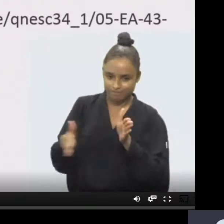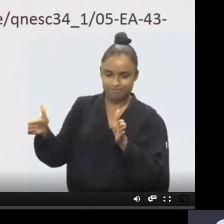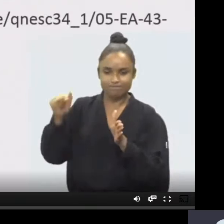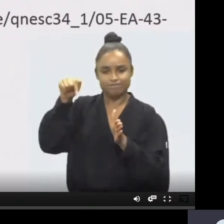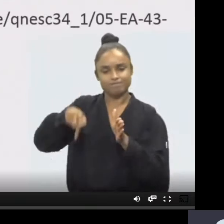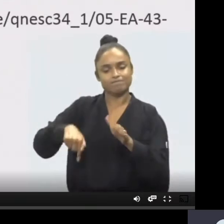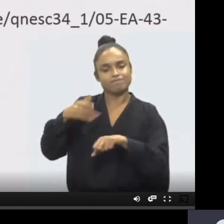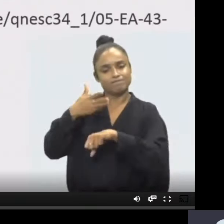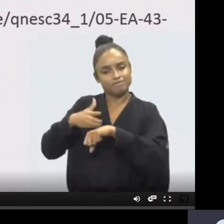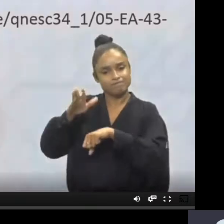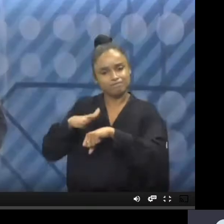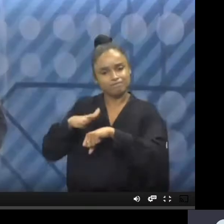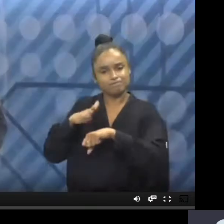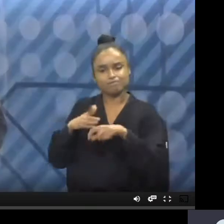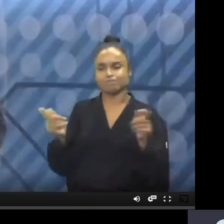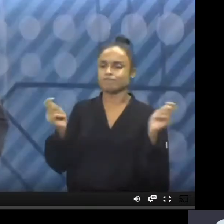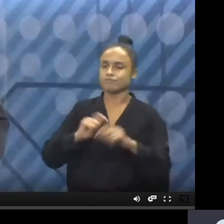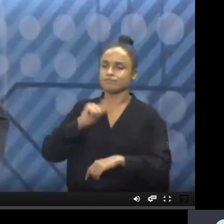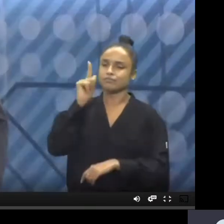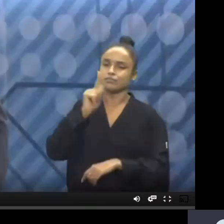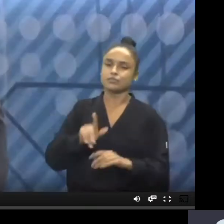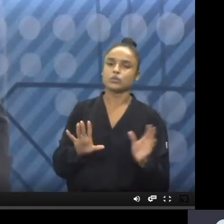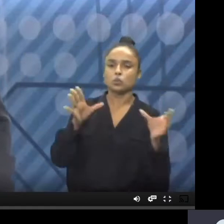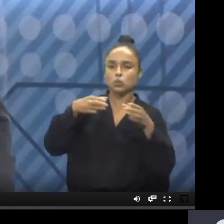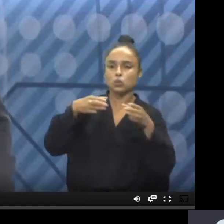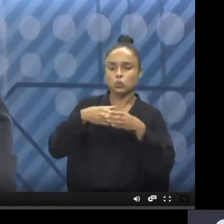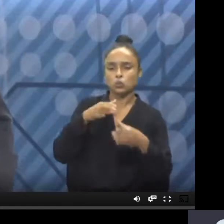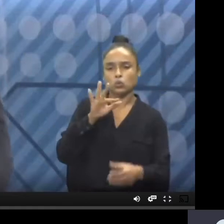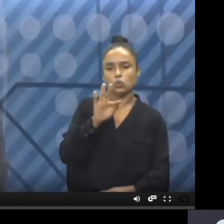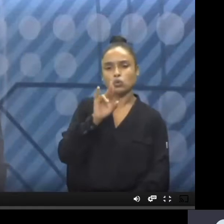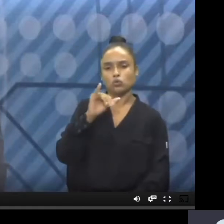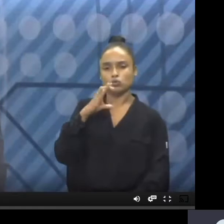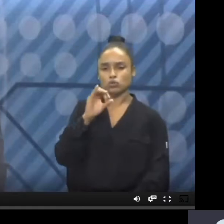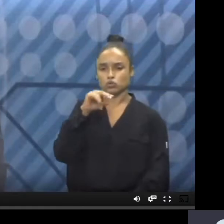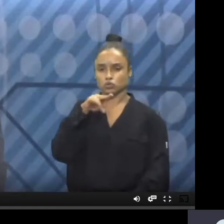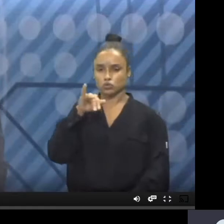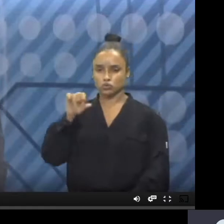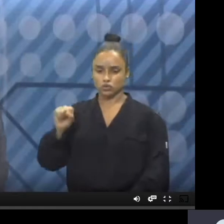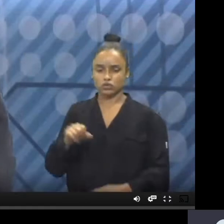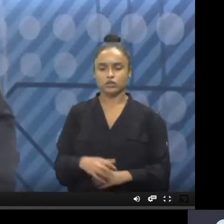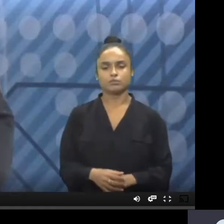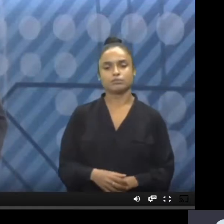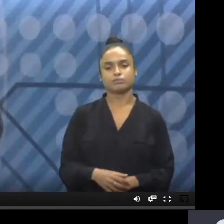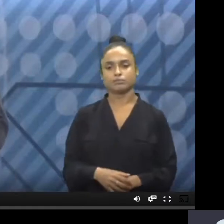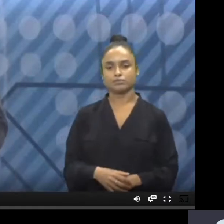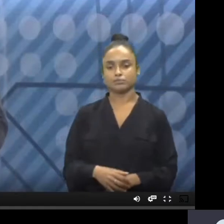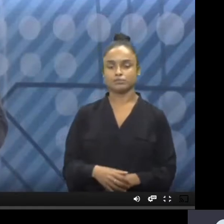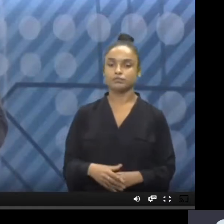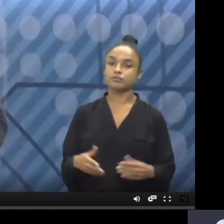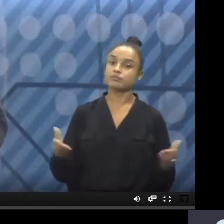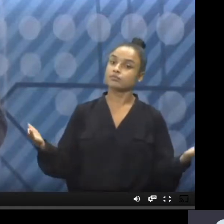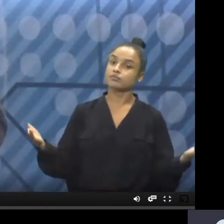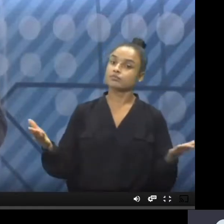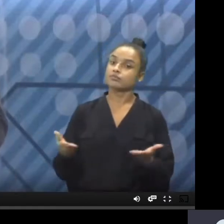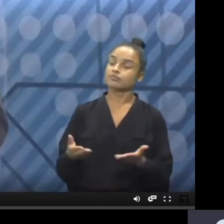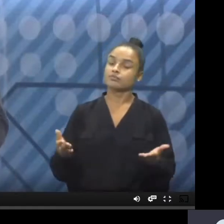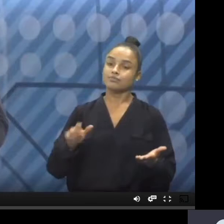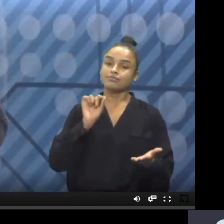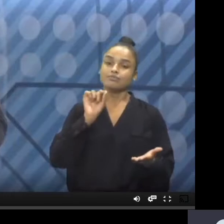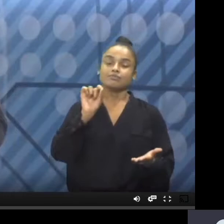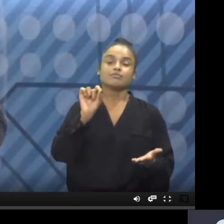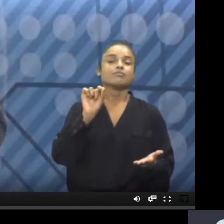que é possível realizar, então, a identificação de grupos funcionais. Continuando, nós vamos dar sequência